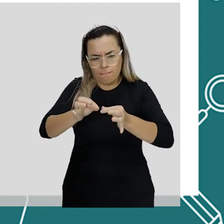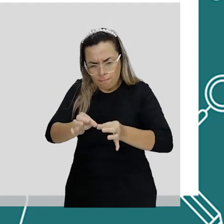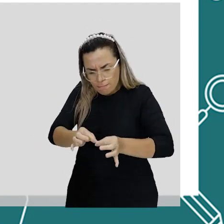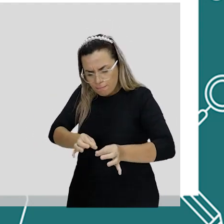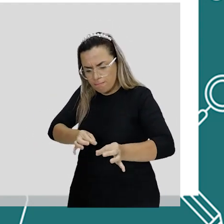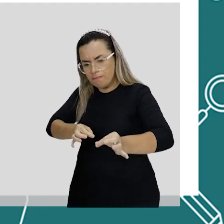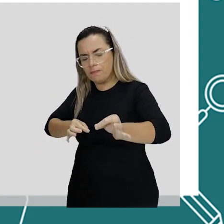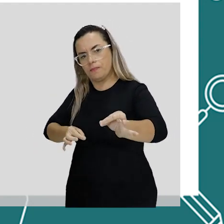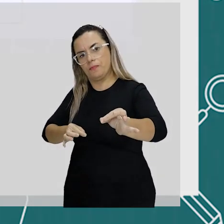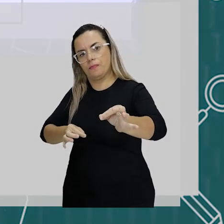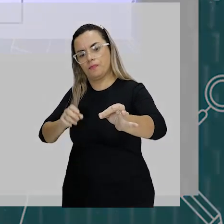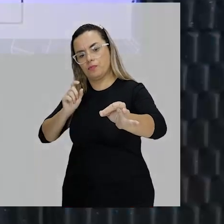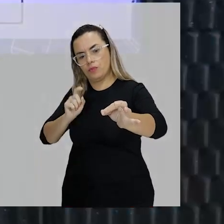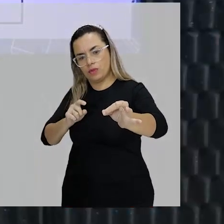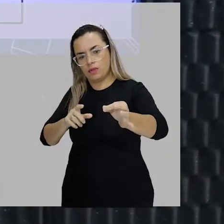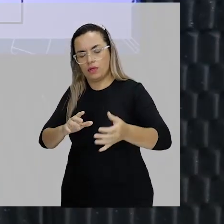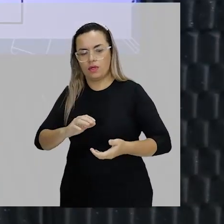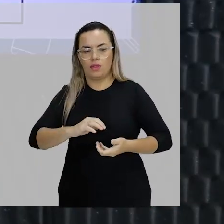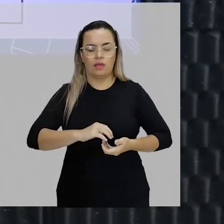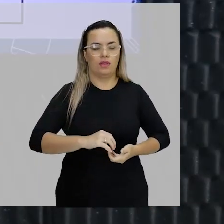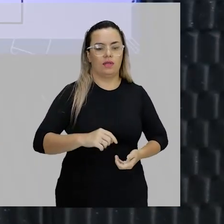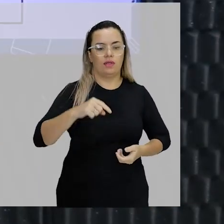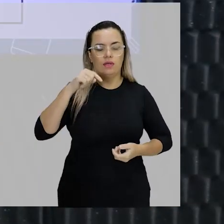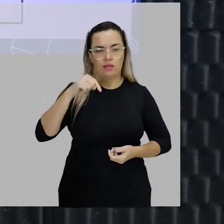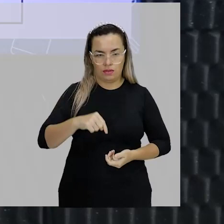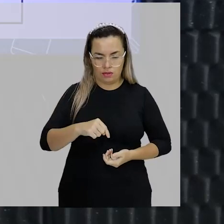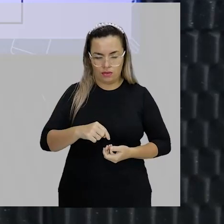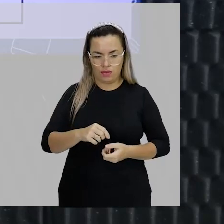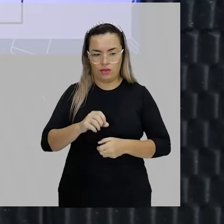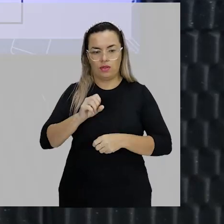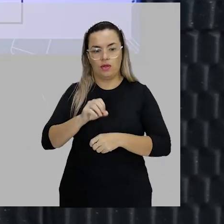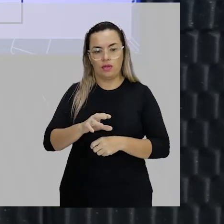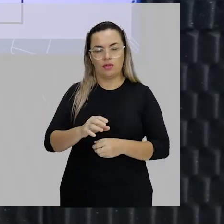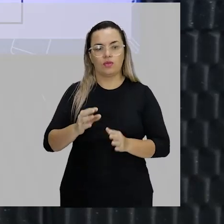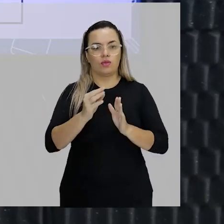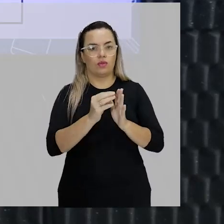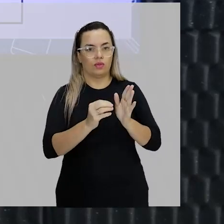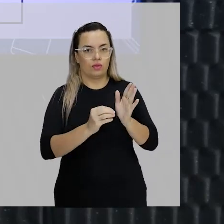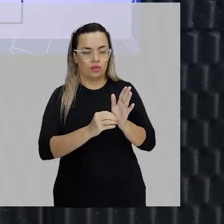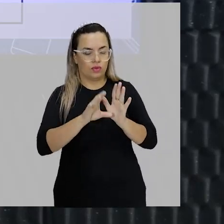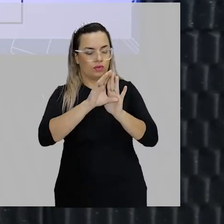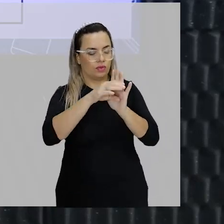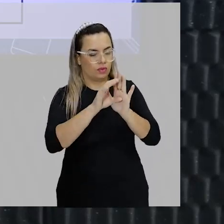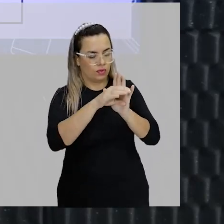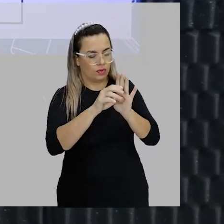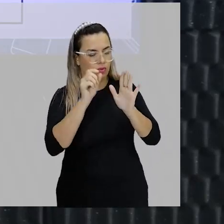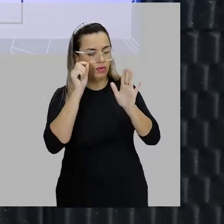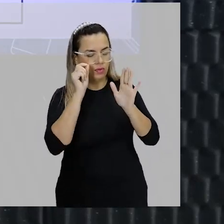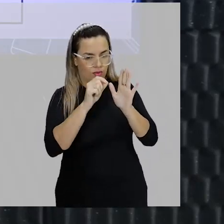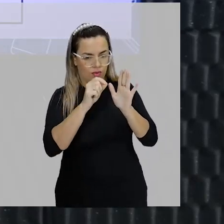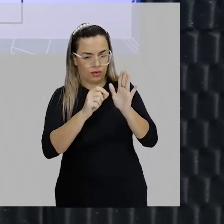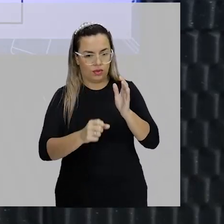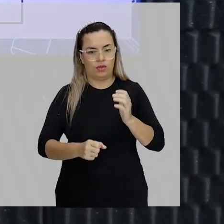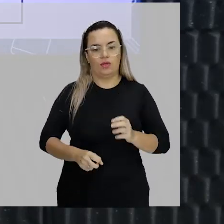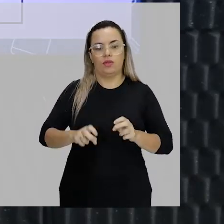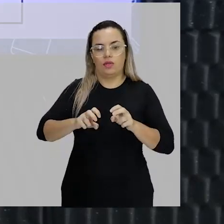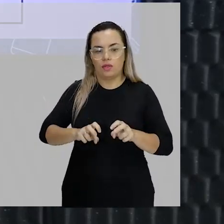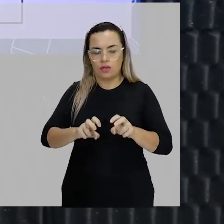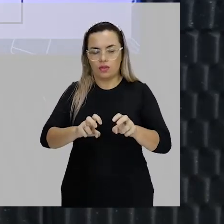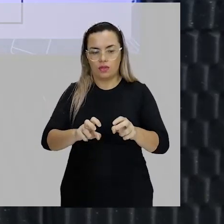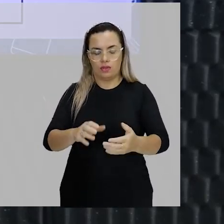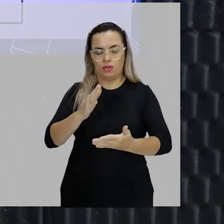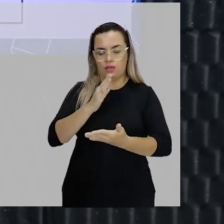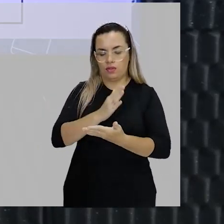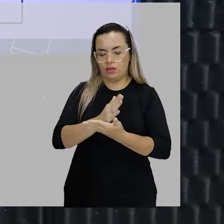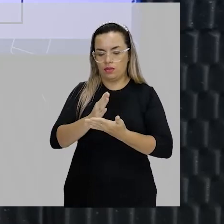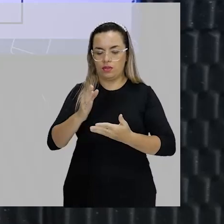corrida de longa distância. Então, aqui nesse slide nós já conceituamos. Vocês já viram que o atletismo ele é dividido em